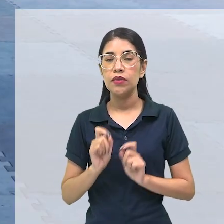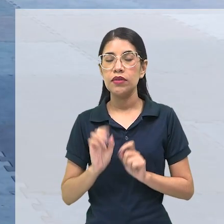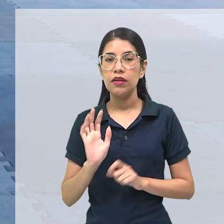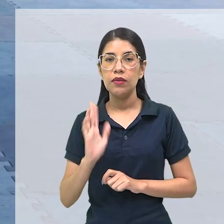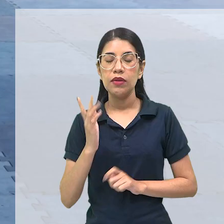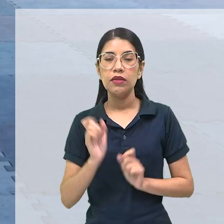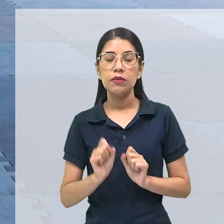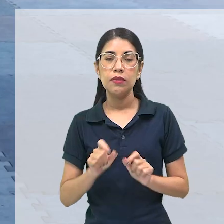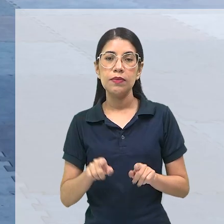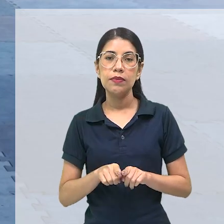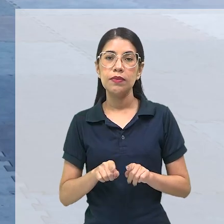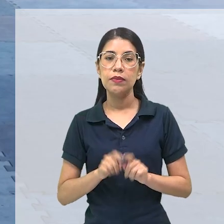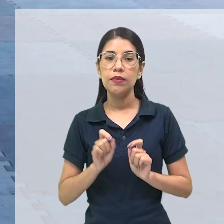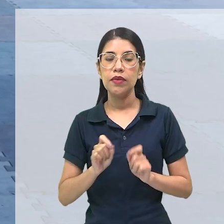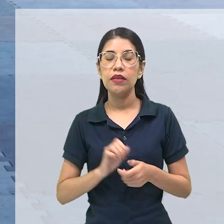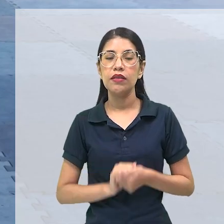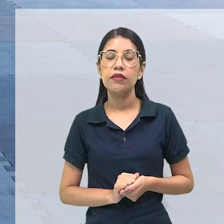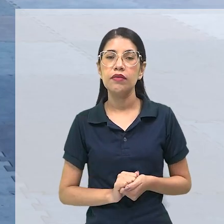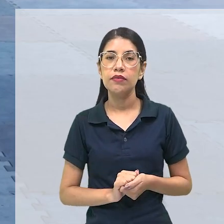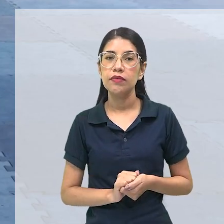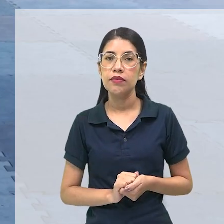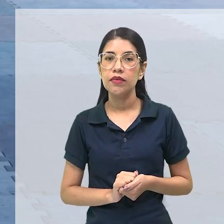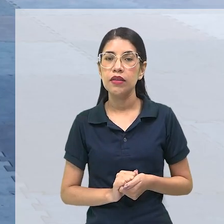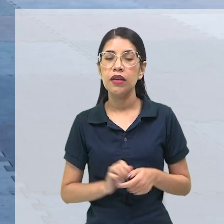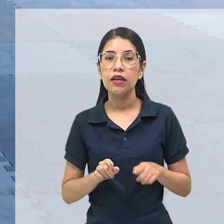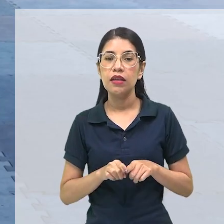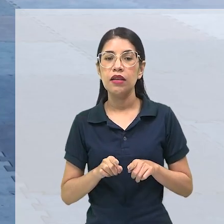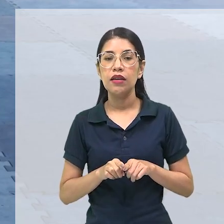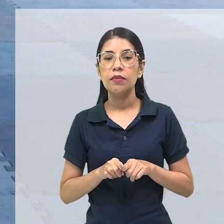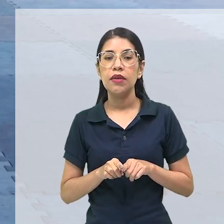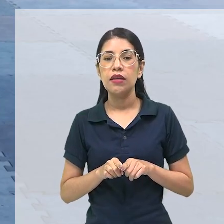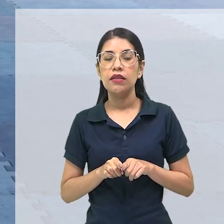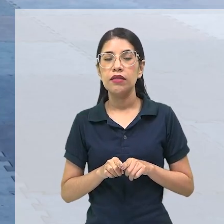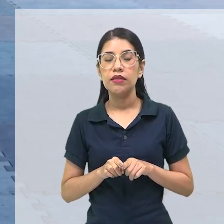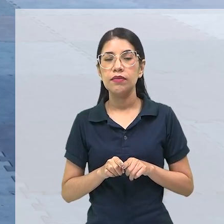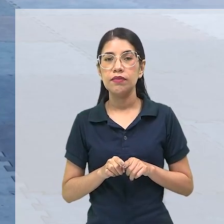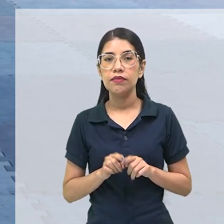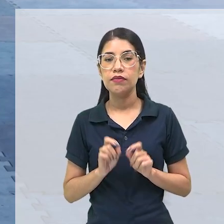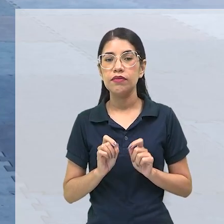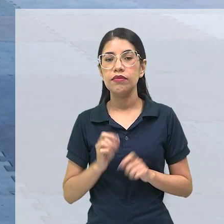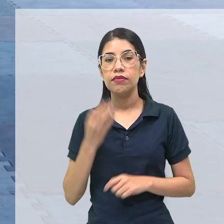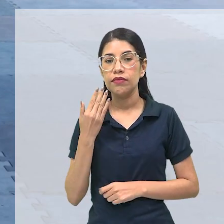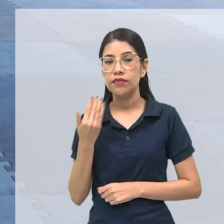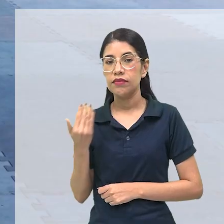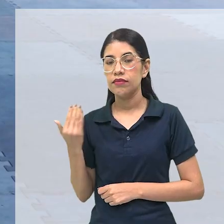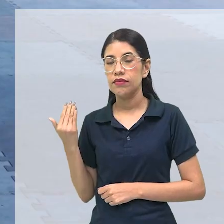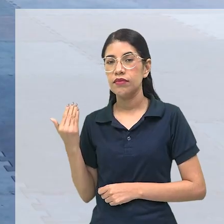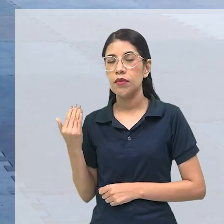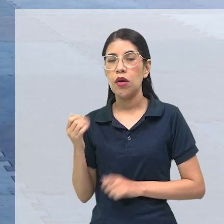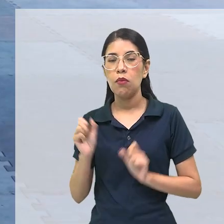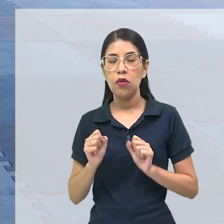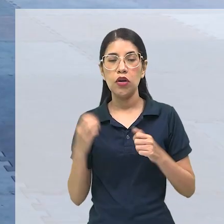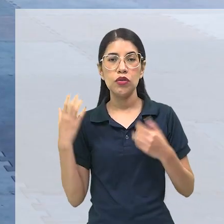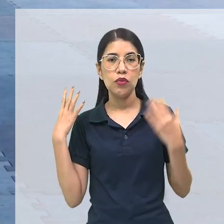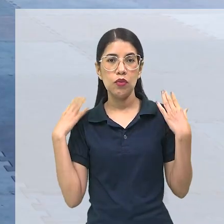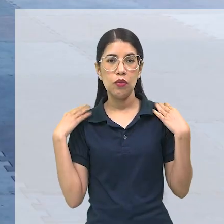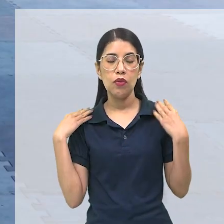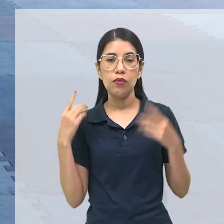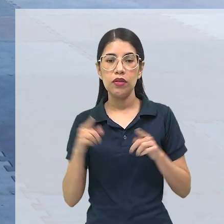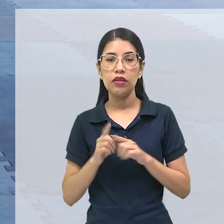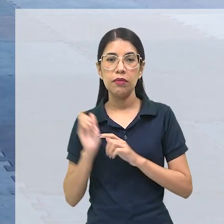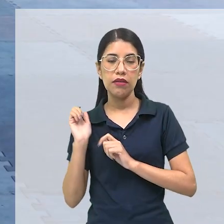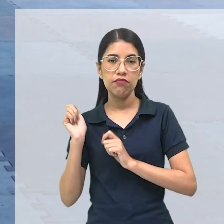até fazer um golpe, né, utilizando ele aqui no meu ombro, certo? Fazendo ele